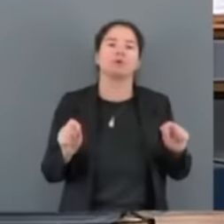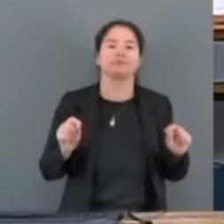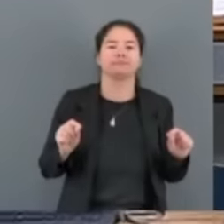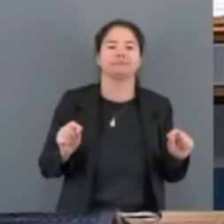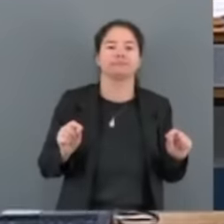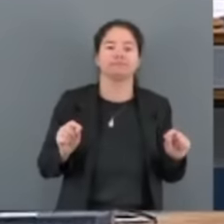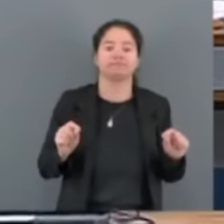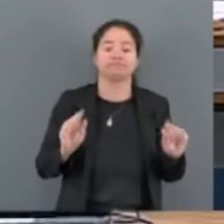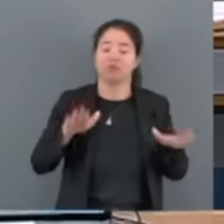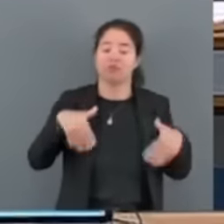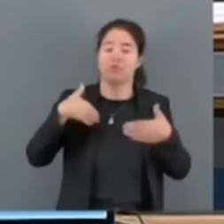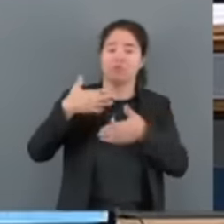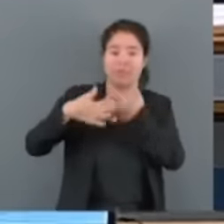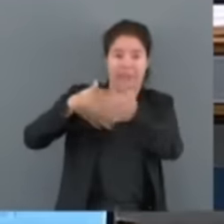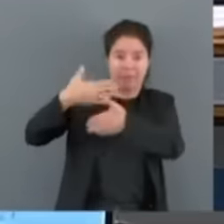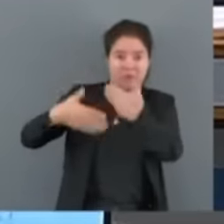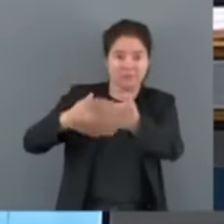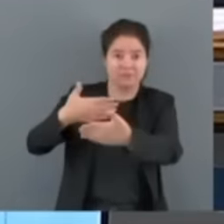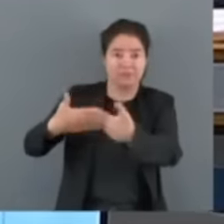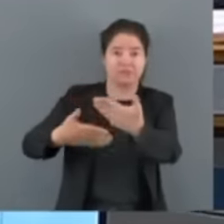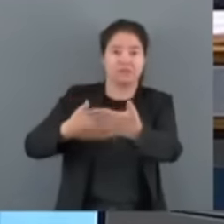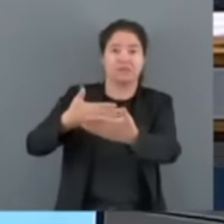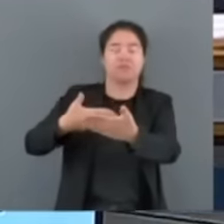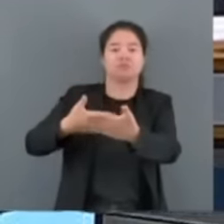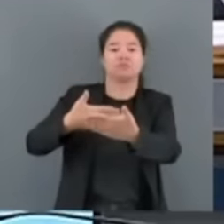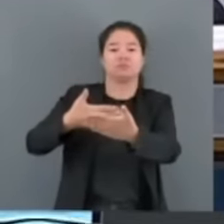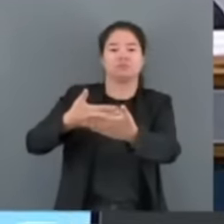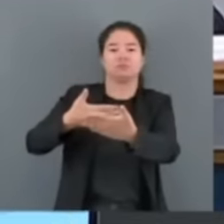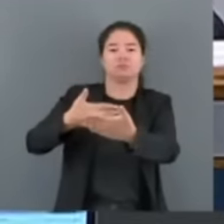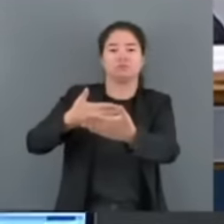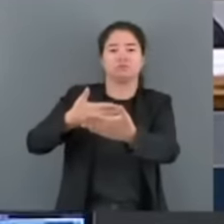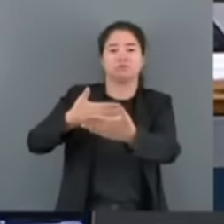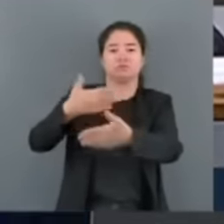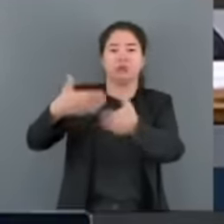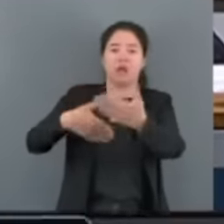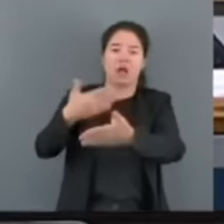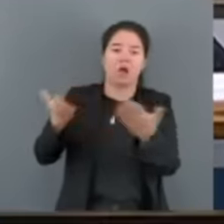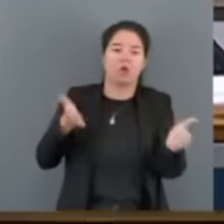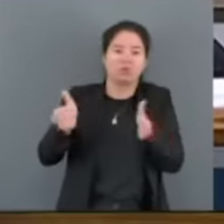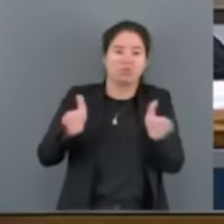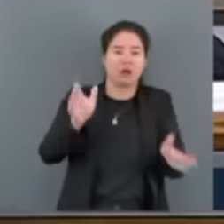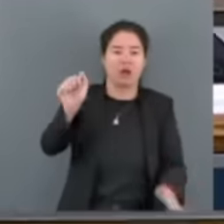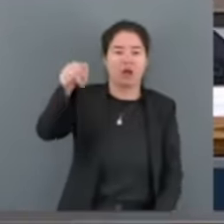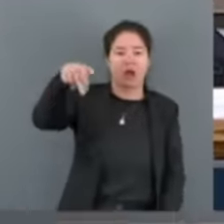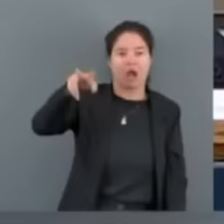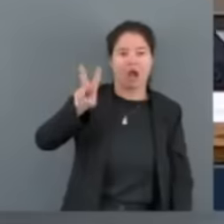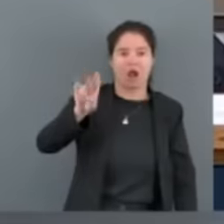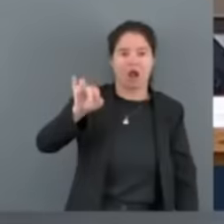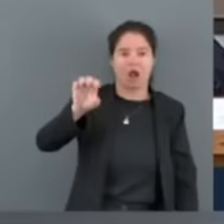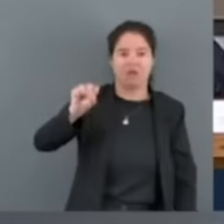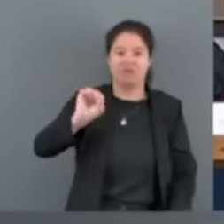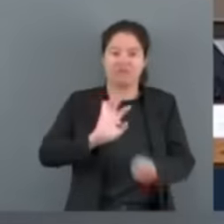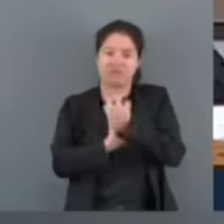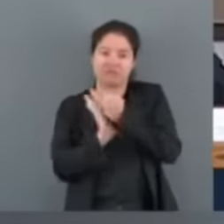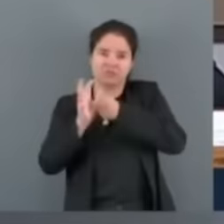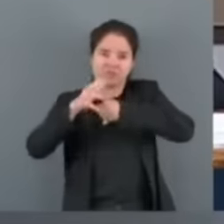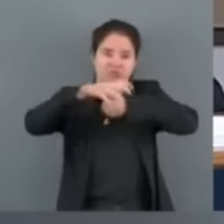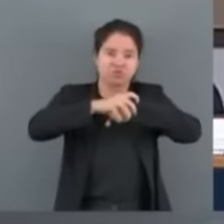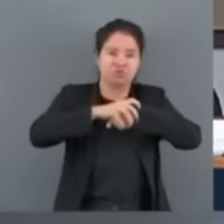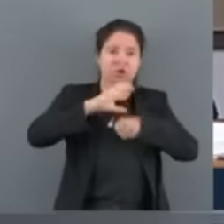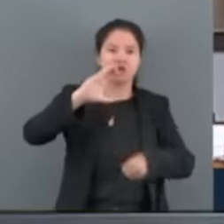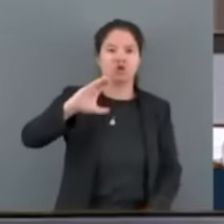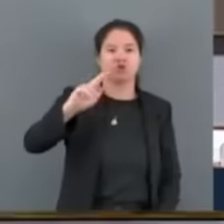em processo de submissão à Anvisa uma vacina para chikungunya, então isso é uma boa